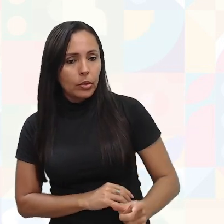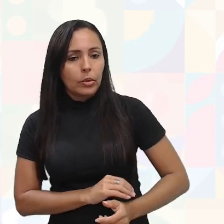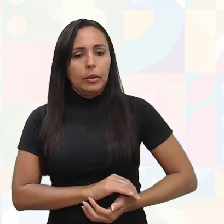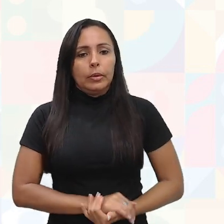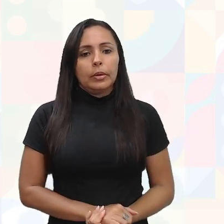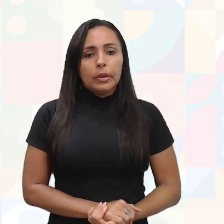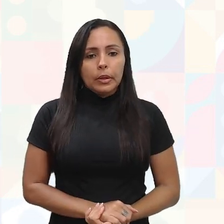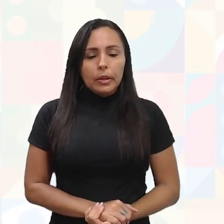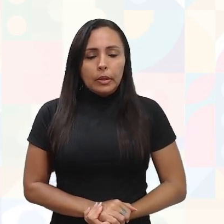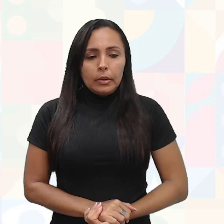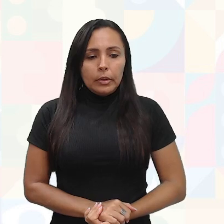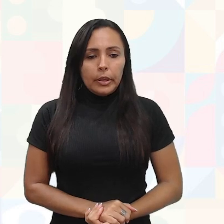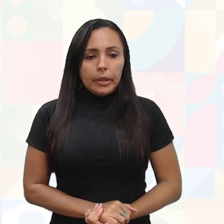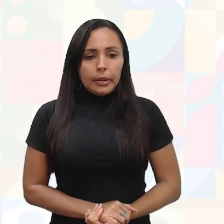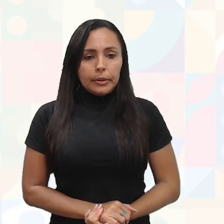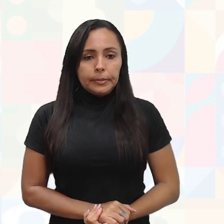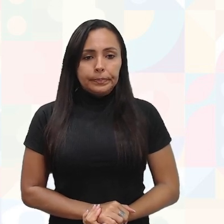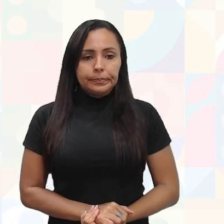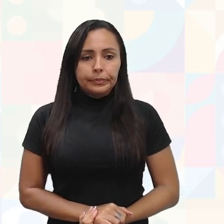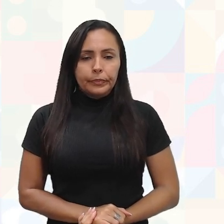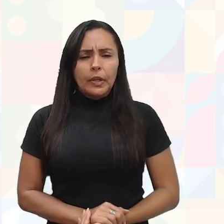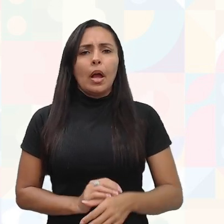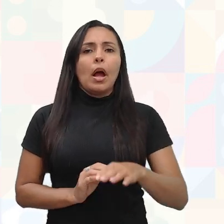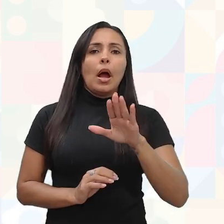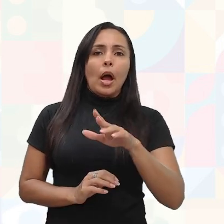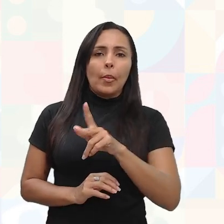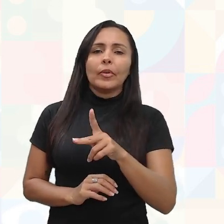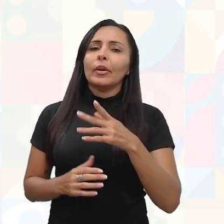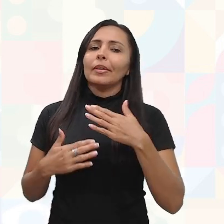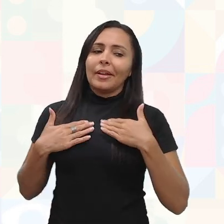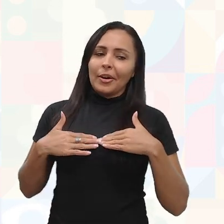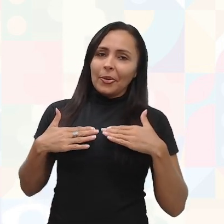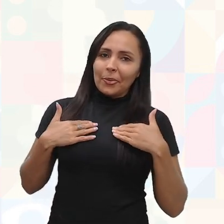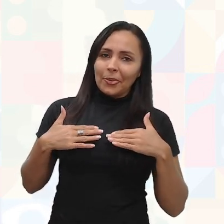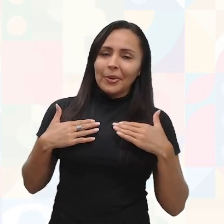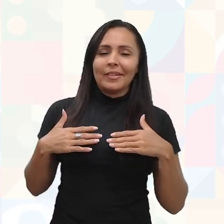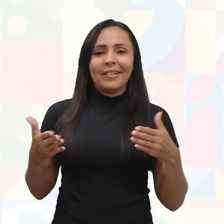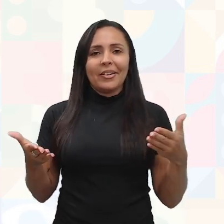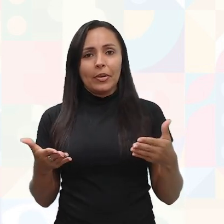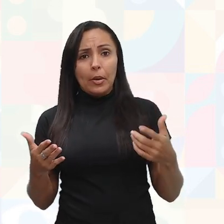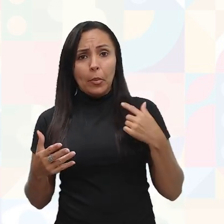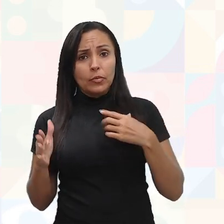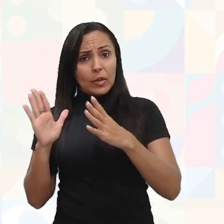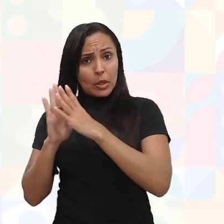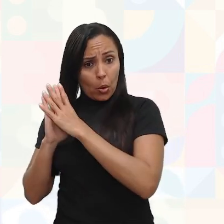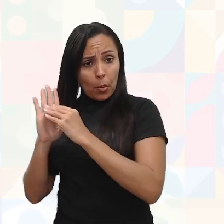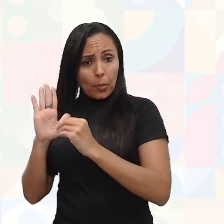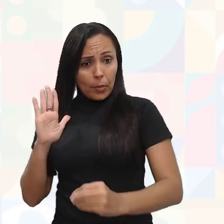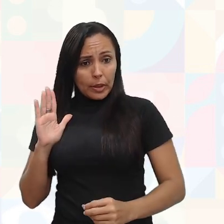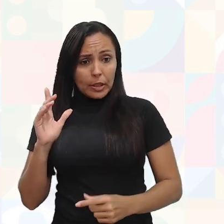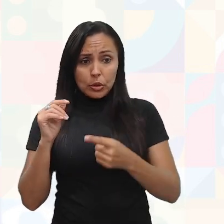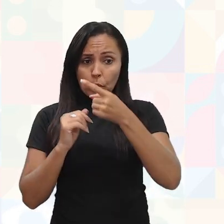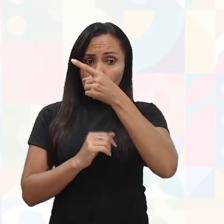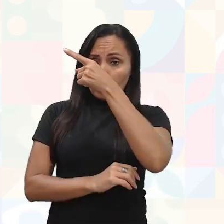para você ver. Ah, professor, agora eu estou mais tranquilo. Eu posso fazer uma cópia desse conteúdo aqui,